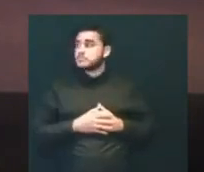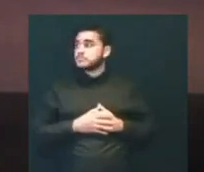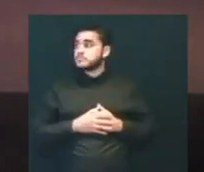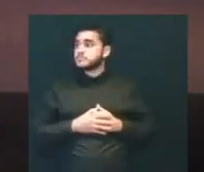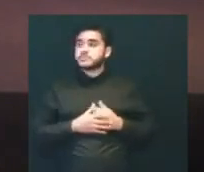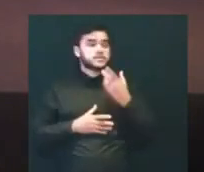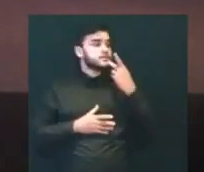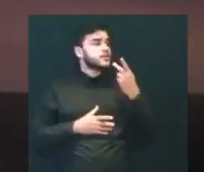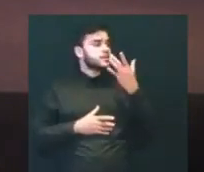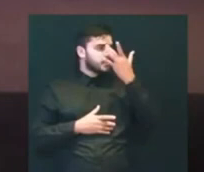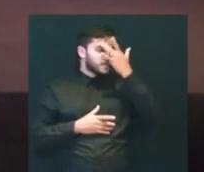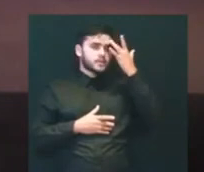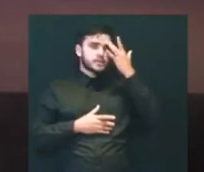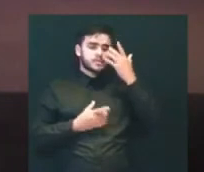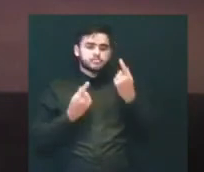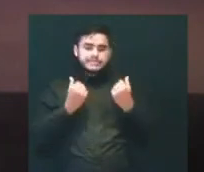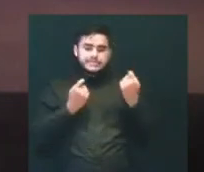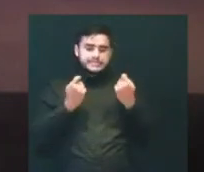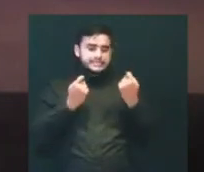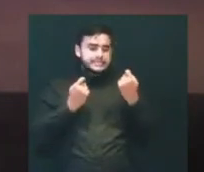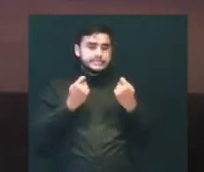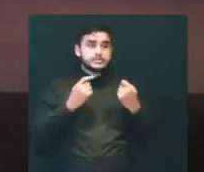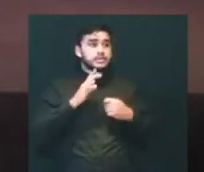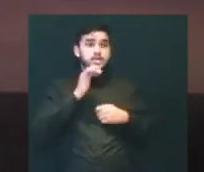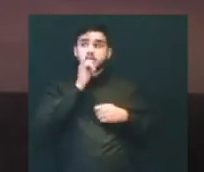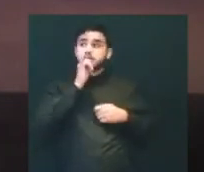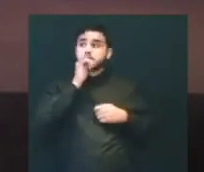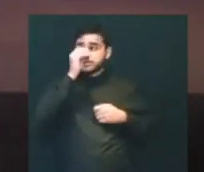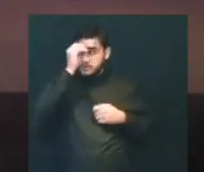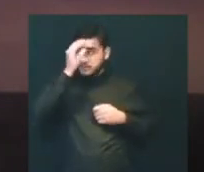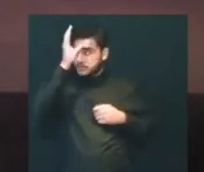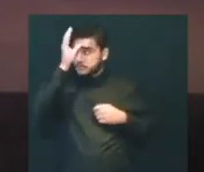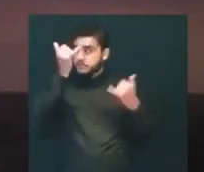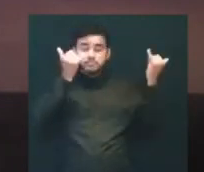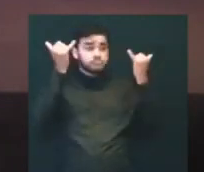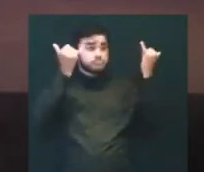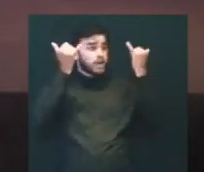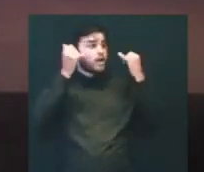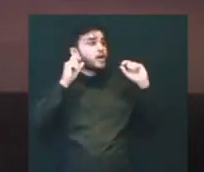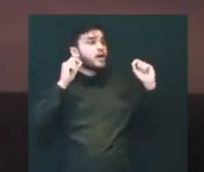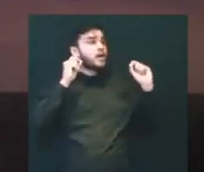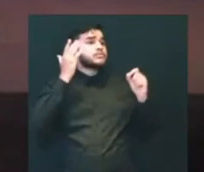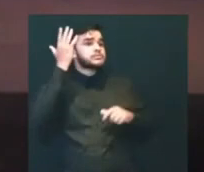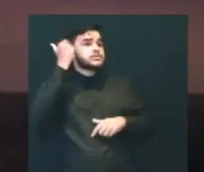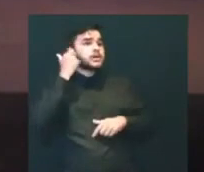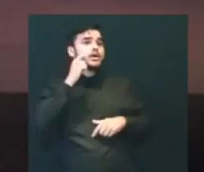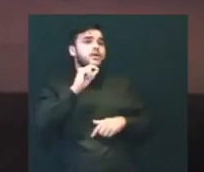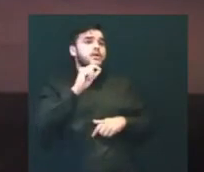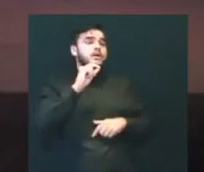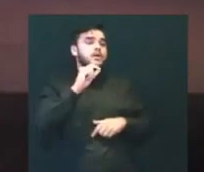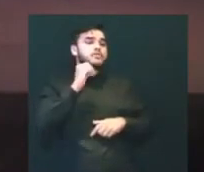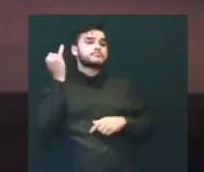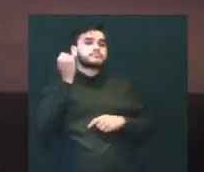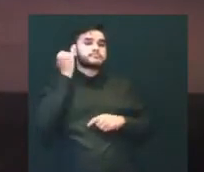o fato de a pessoa não ter acesso ao recurso financeiro, o acesso ao conhecimento pode, de uma